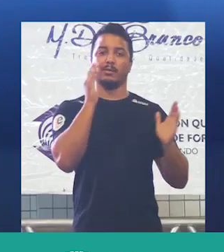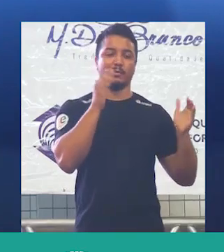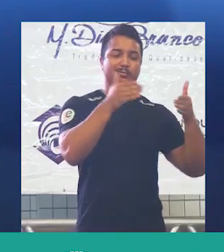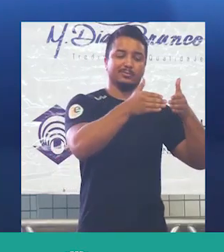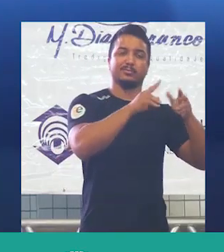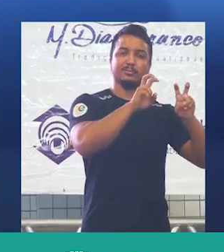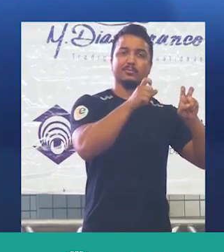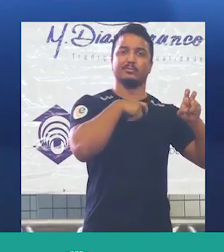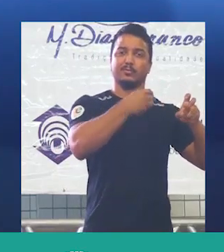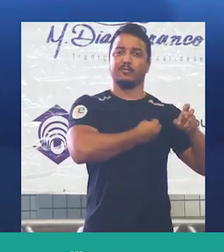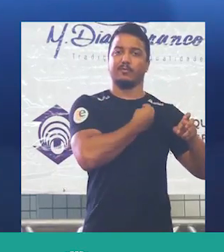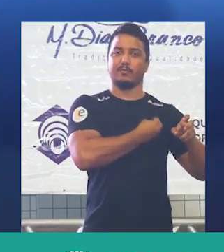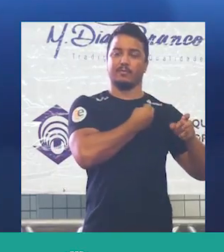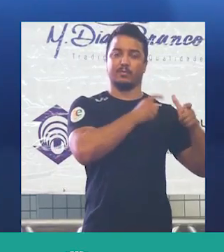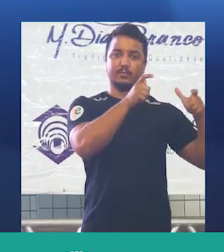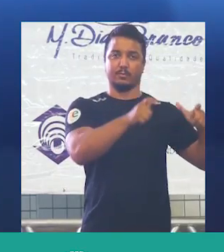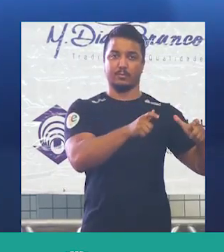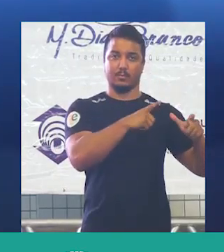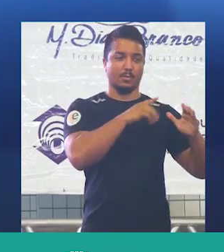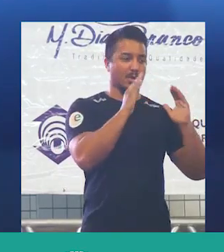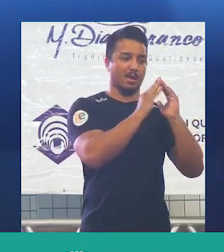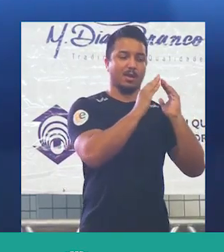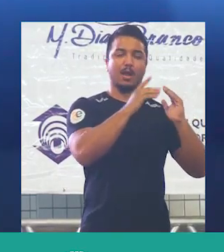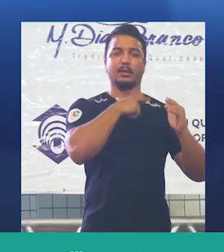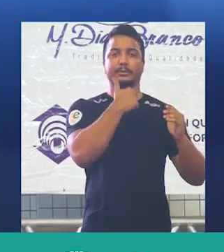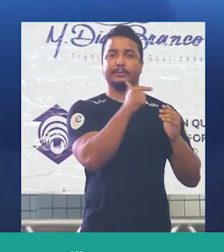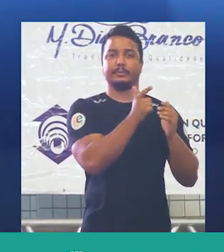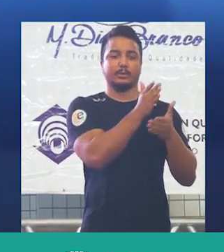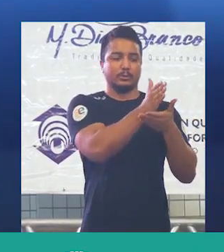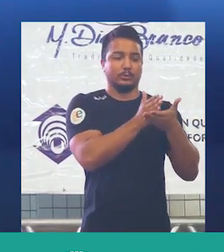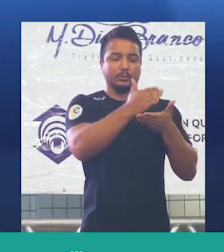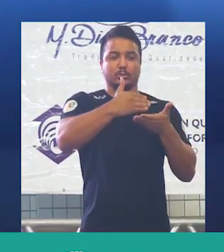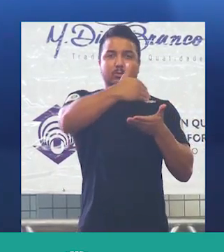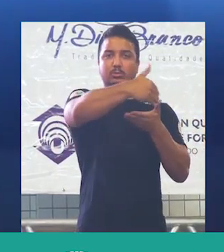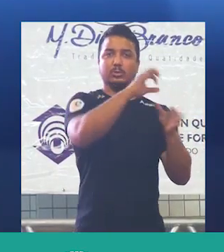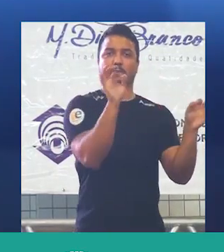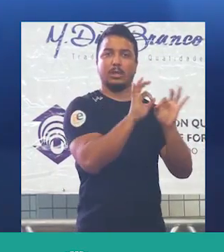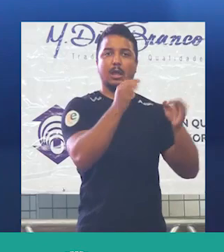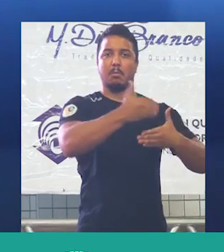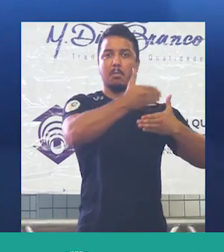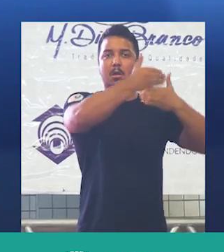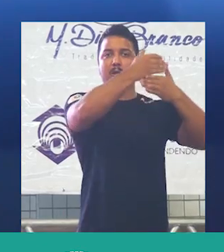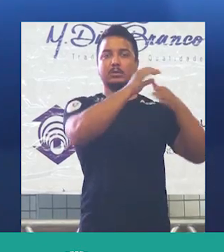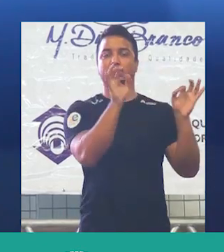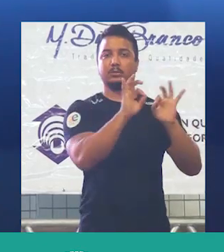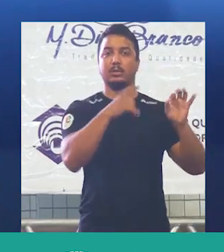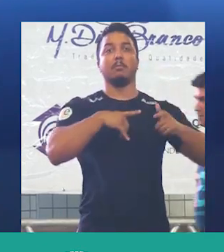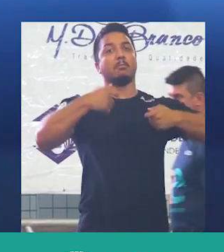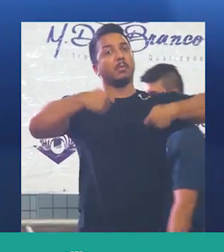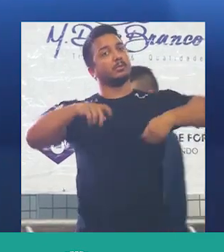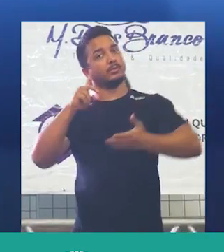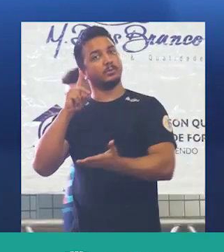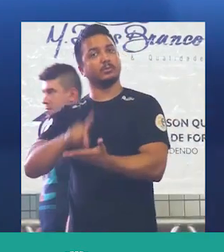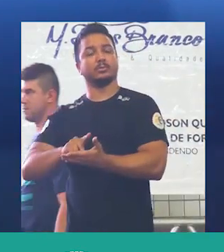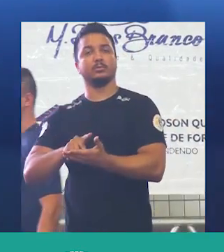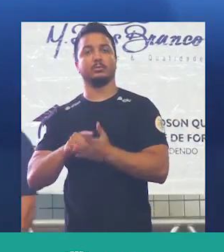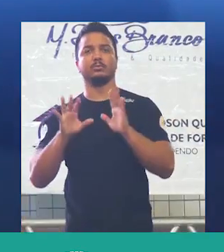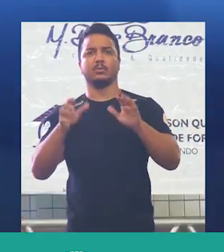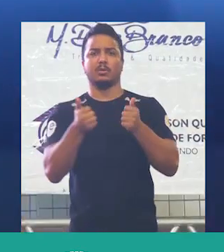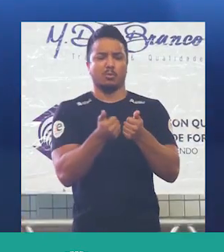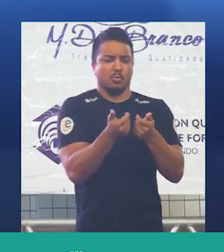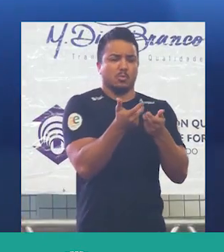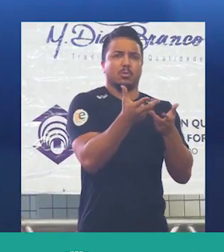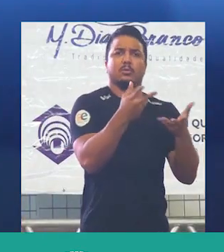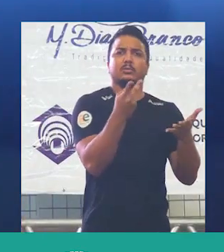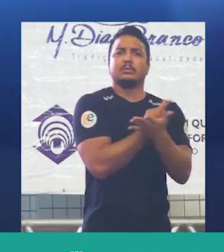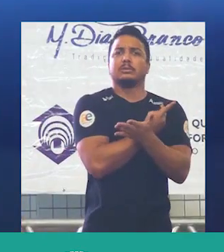concerne à habitação. As casas não têm divisões nem pavimentação que seriam necessárias. Quantas